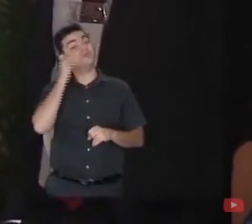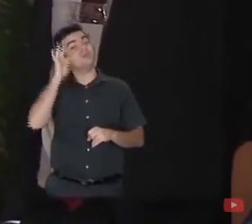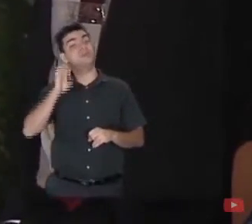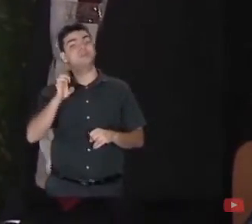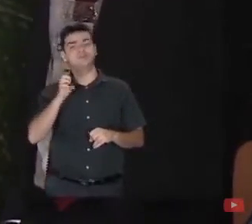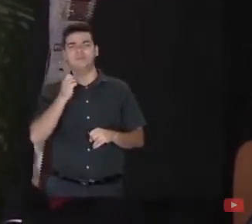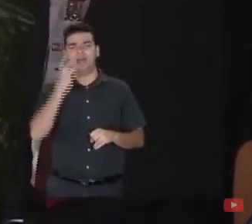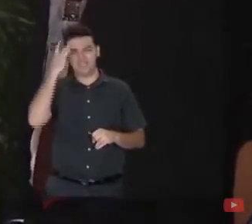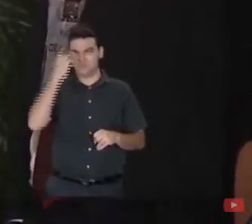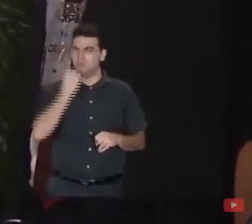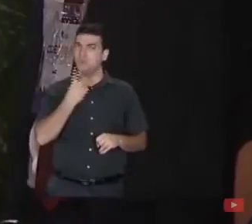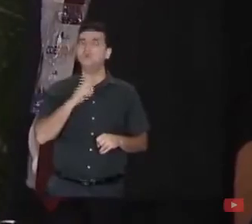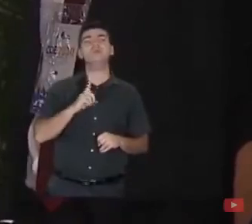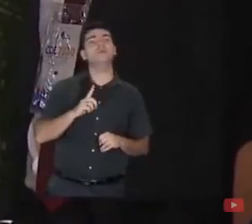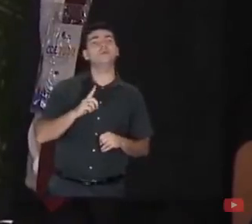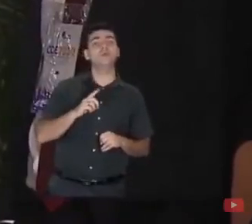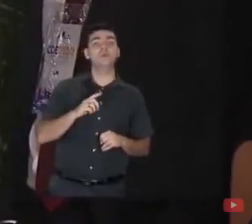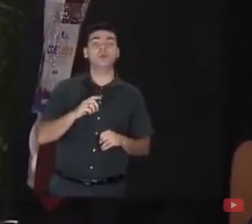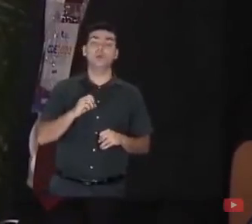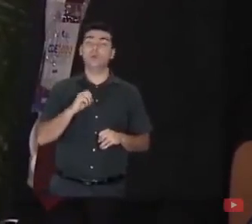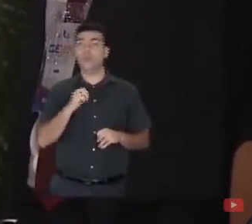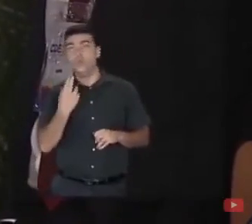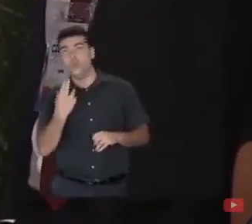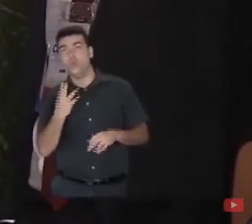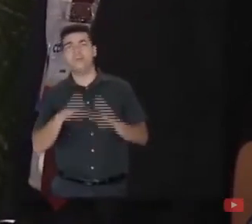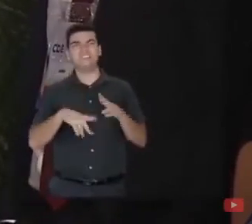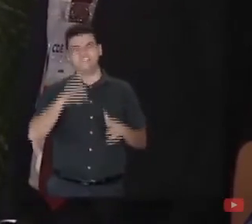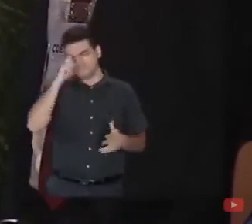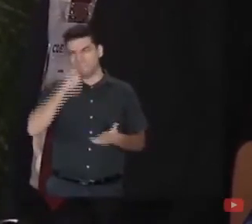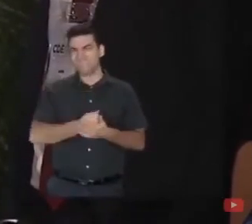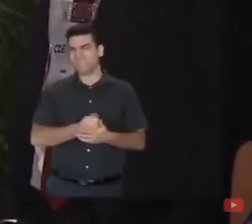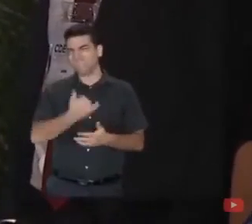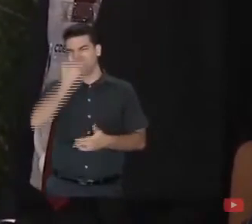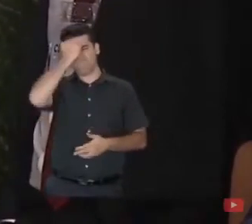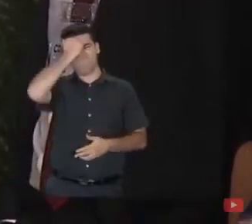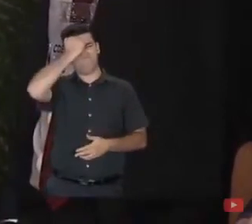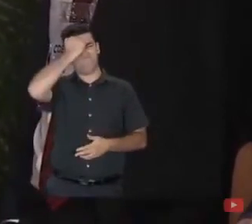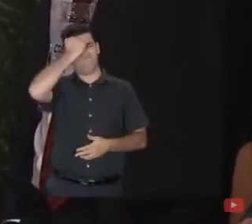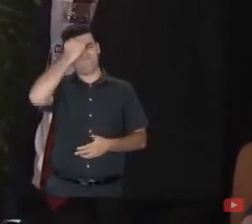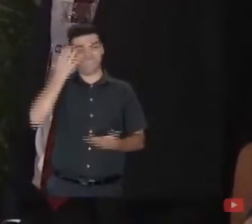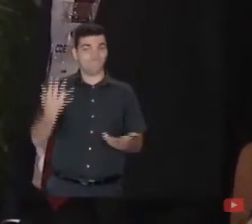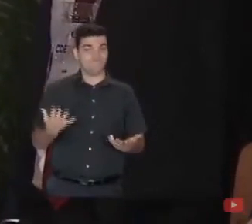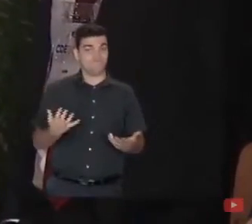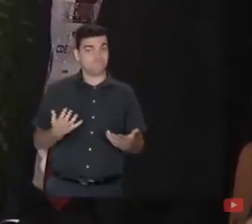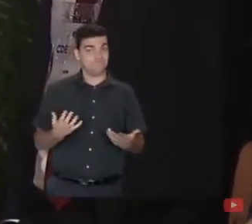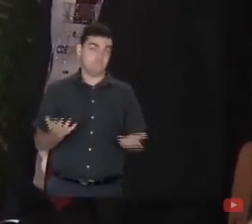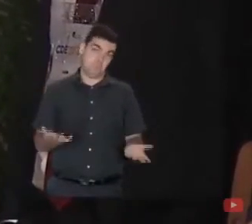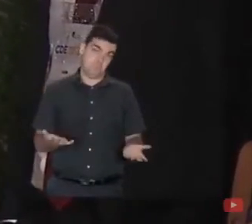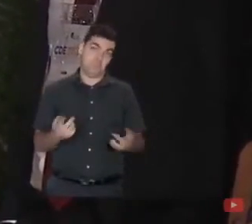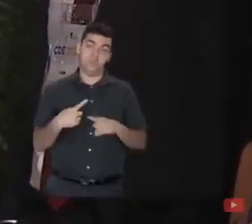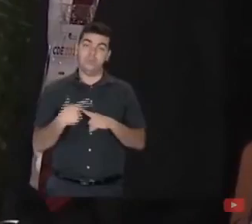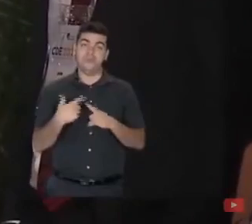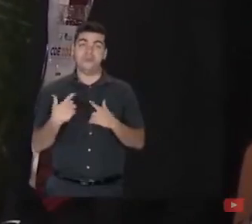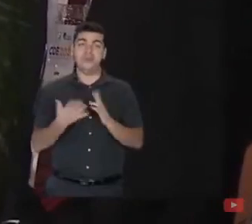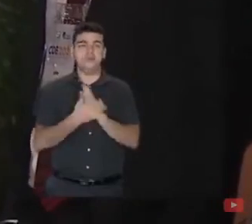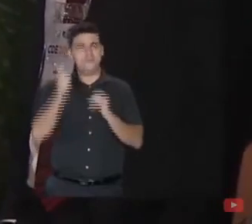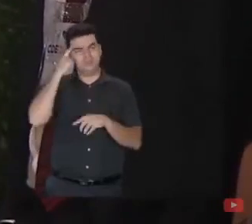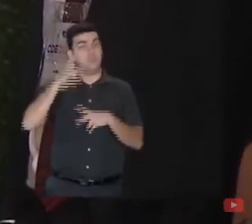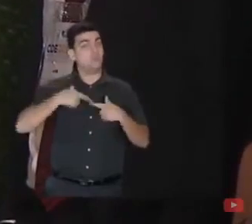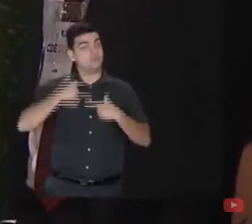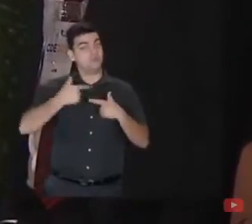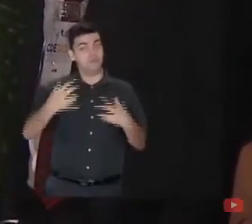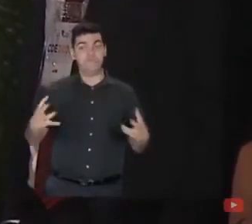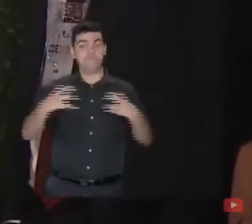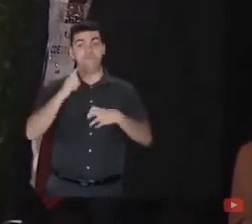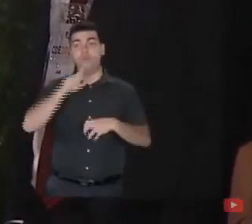se foi uma decisão ou precipitada, se já esperava esse atraso, uma vez que ela está relacionada a esse processador